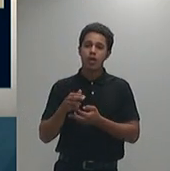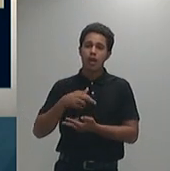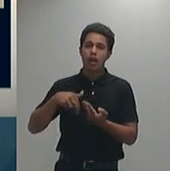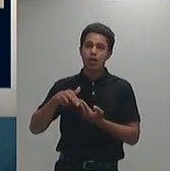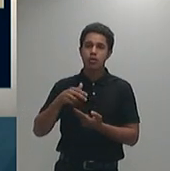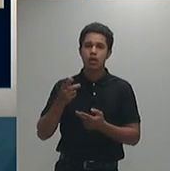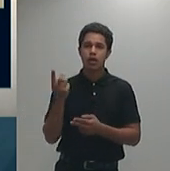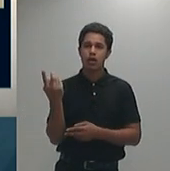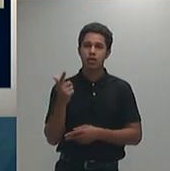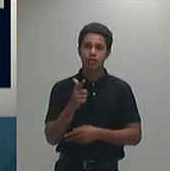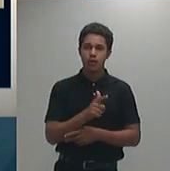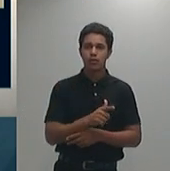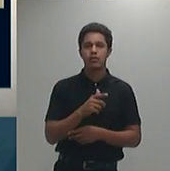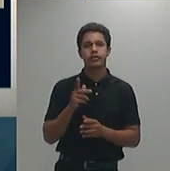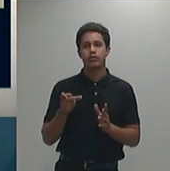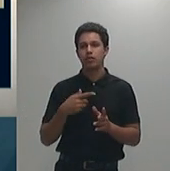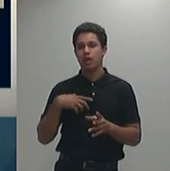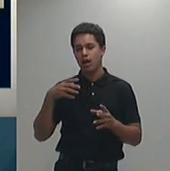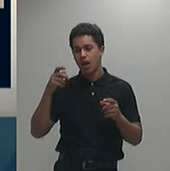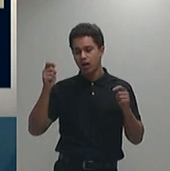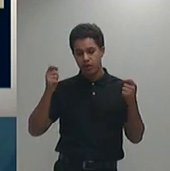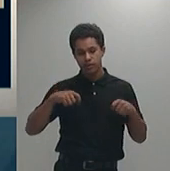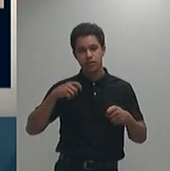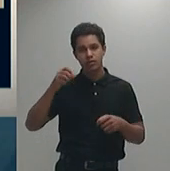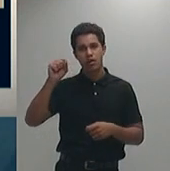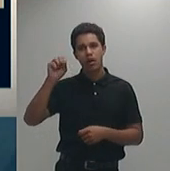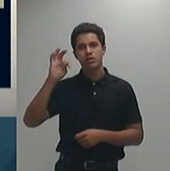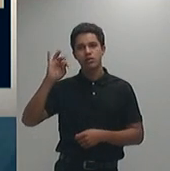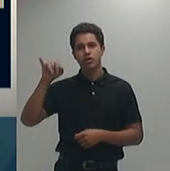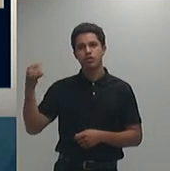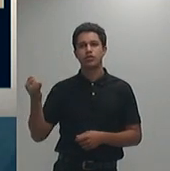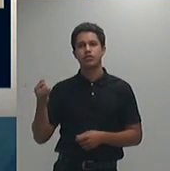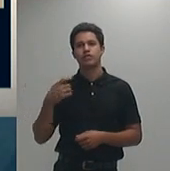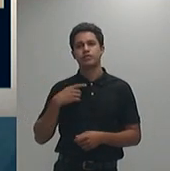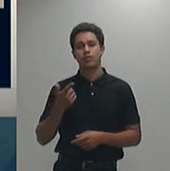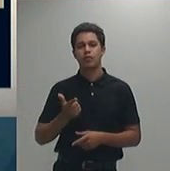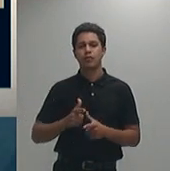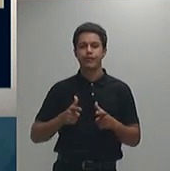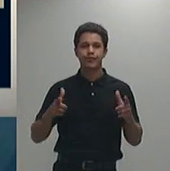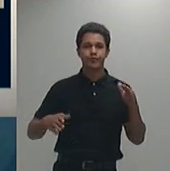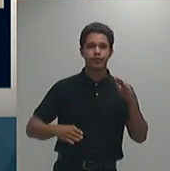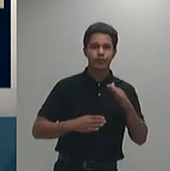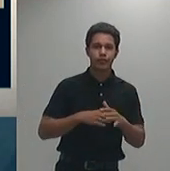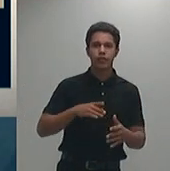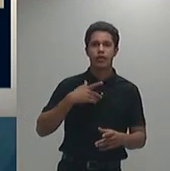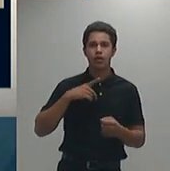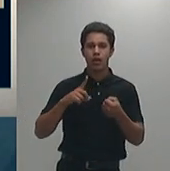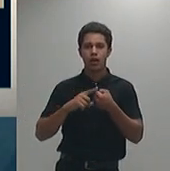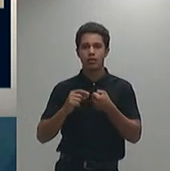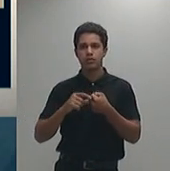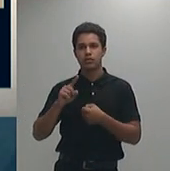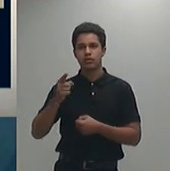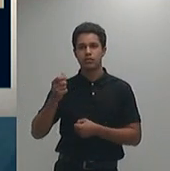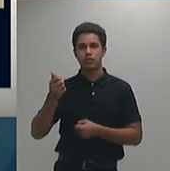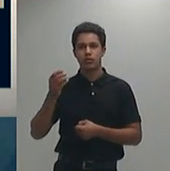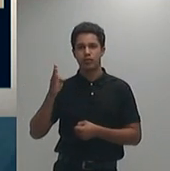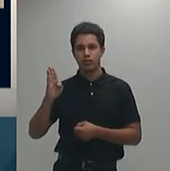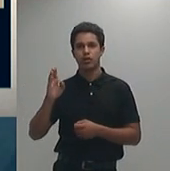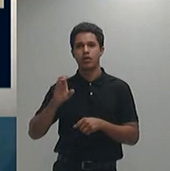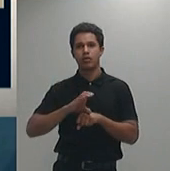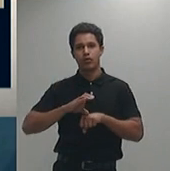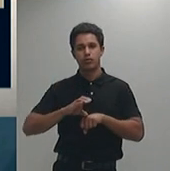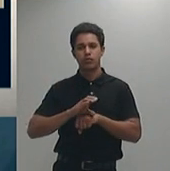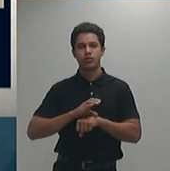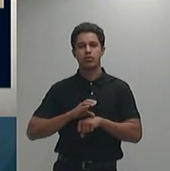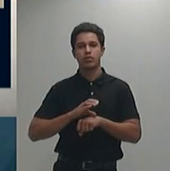do STJ conforme os pressupostos E alcance do artigo 101 I da Constituição se olvidar que o